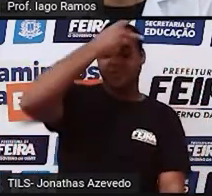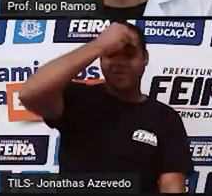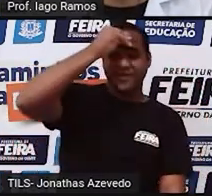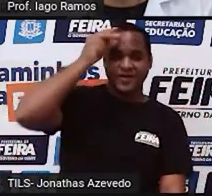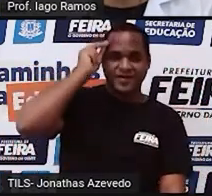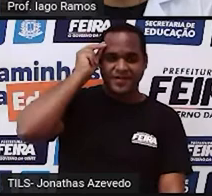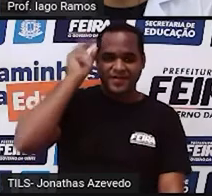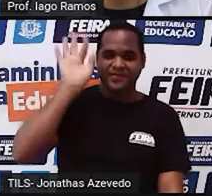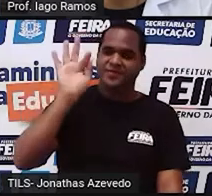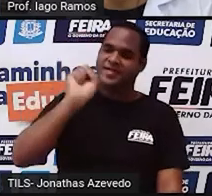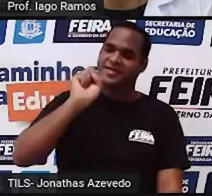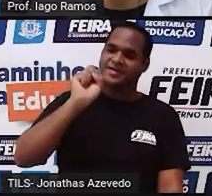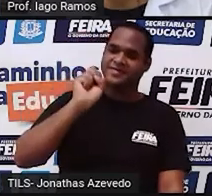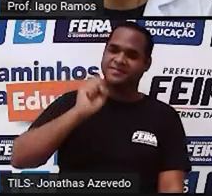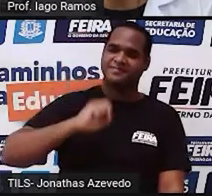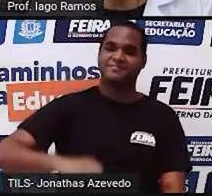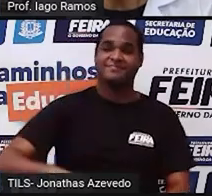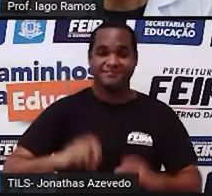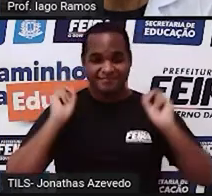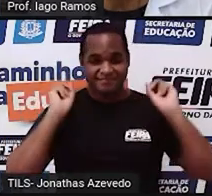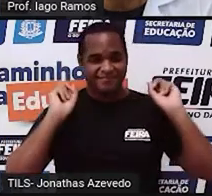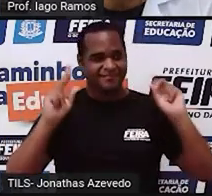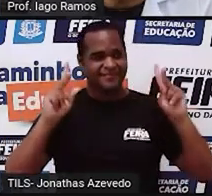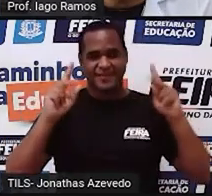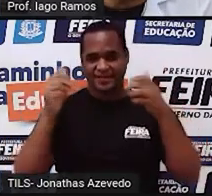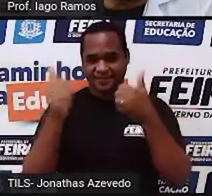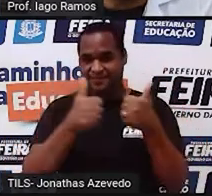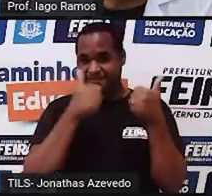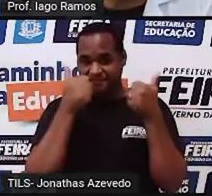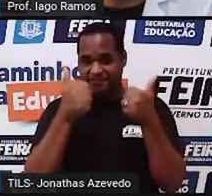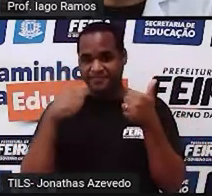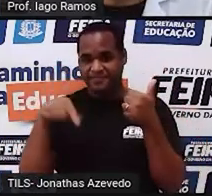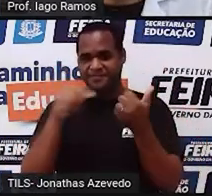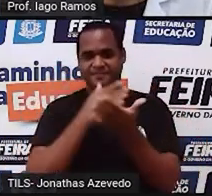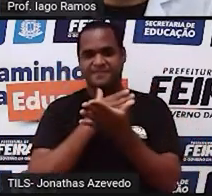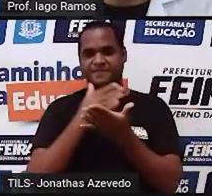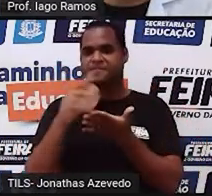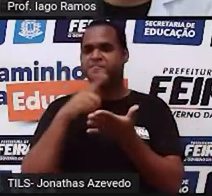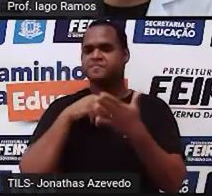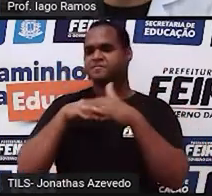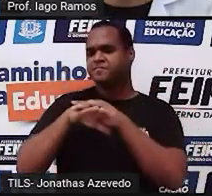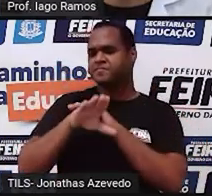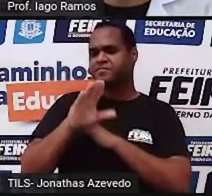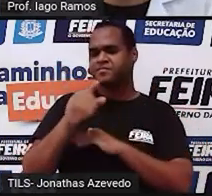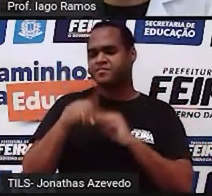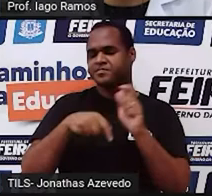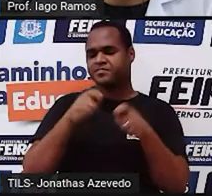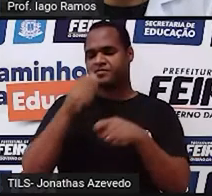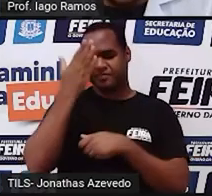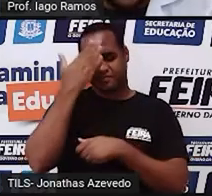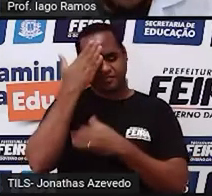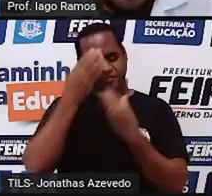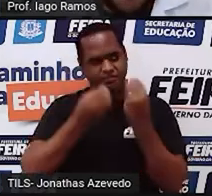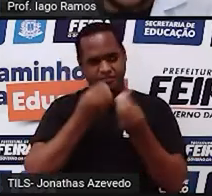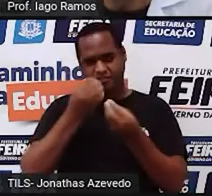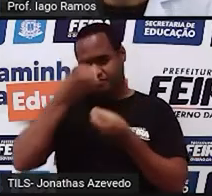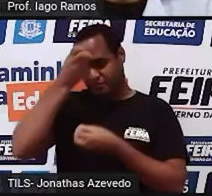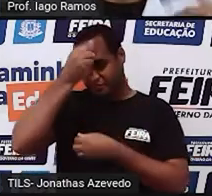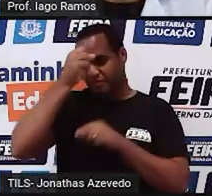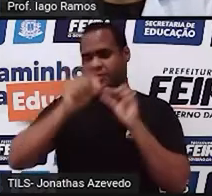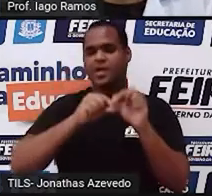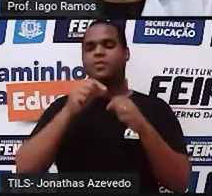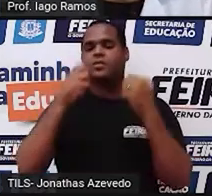de Feira de Santana Tá bom então vamos lá como é de costume vamos saber logo o que é que a gente vai aprender